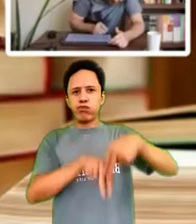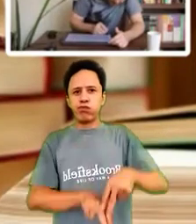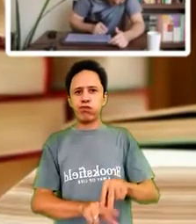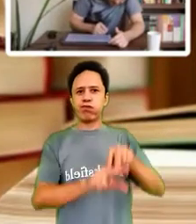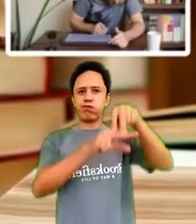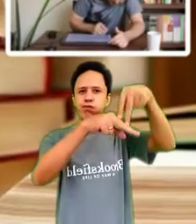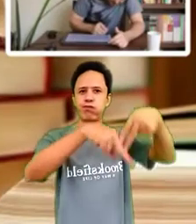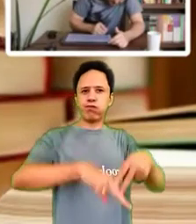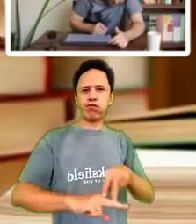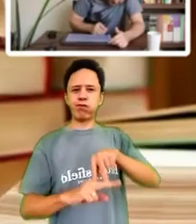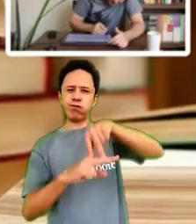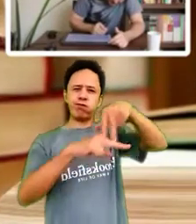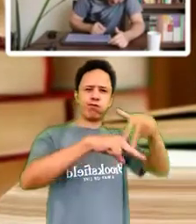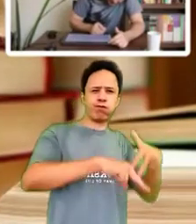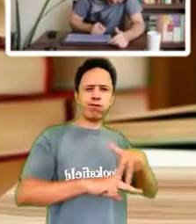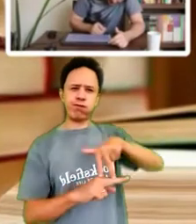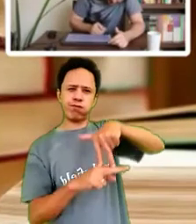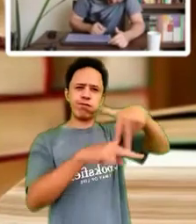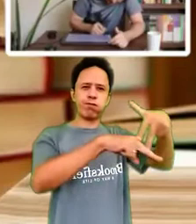que já surfou.